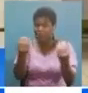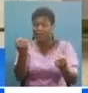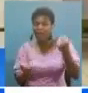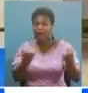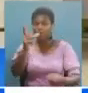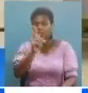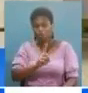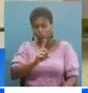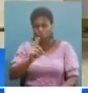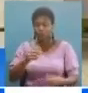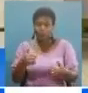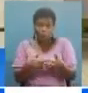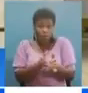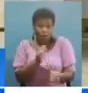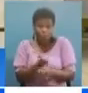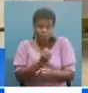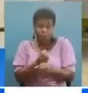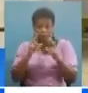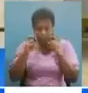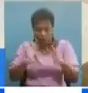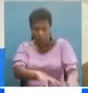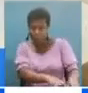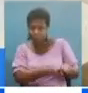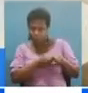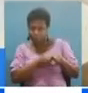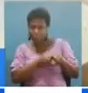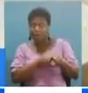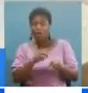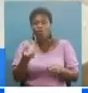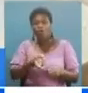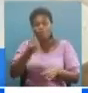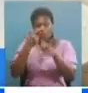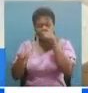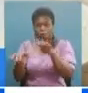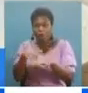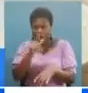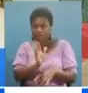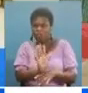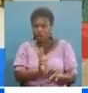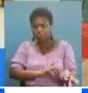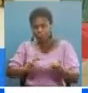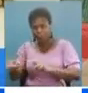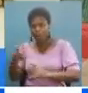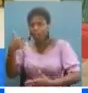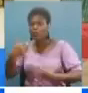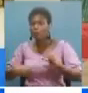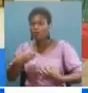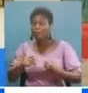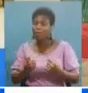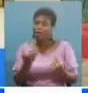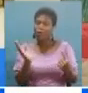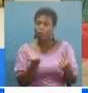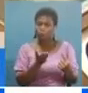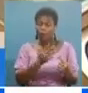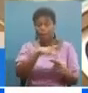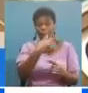viaturas a operação resultou ainda na detenção em flagrante delito de nove indivíduos que já foram apresentados ao tribunal para efeito